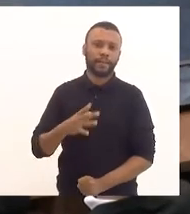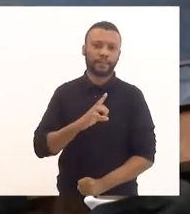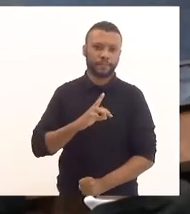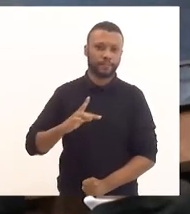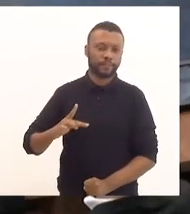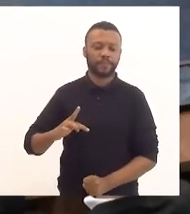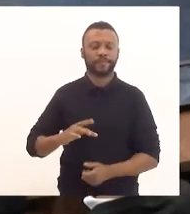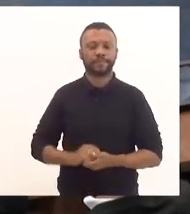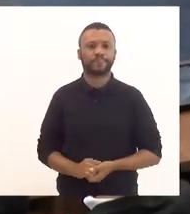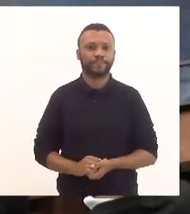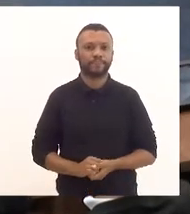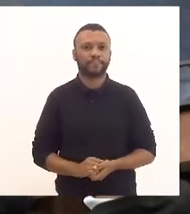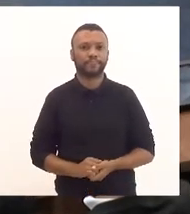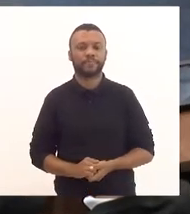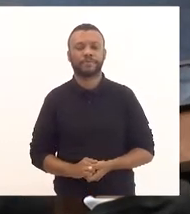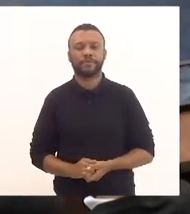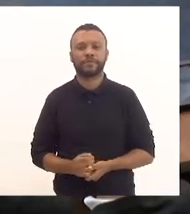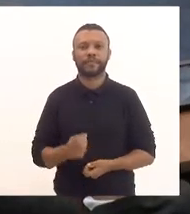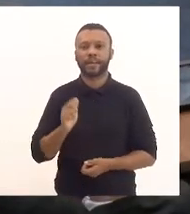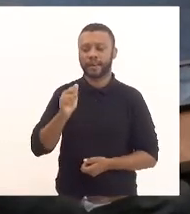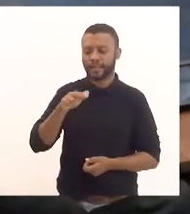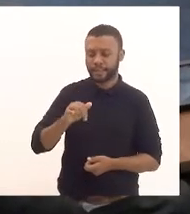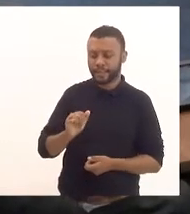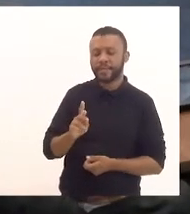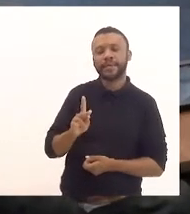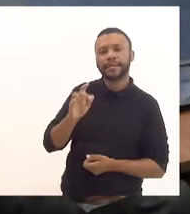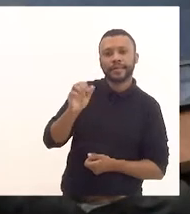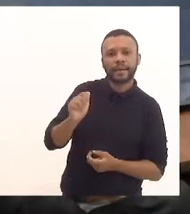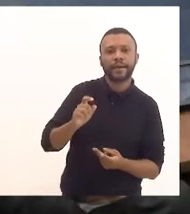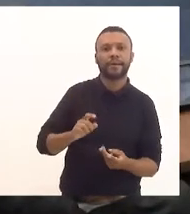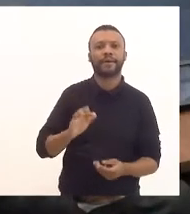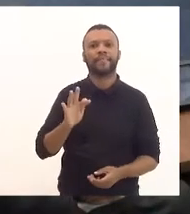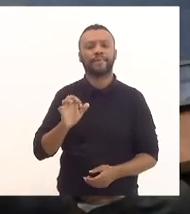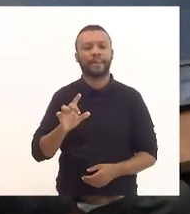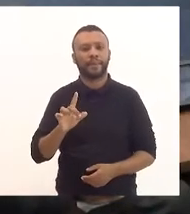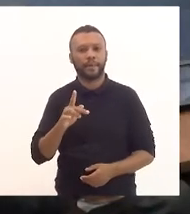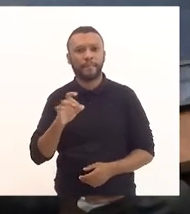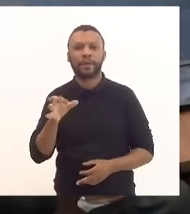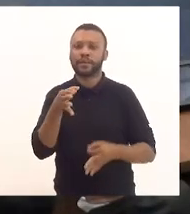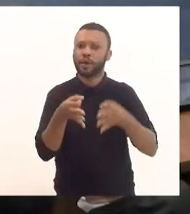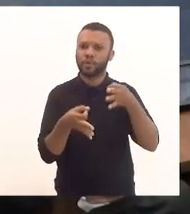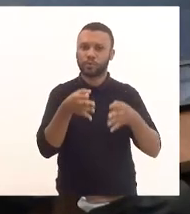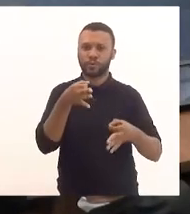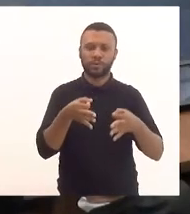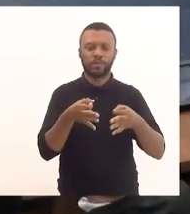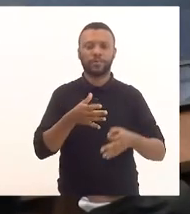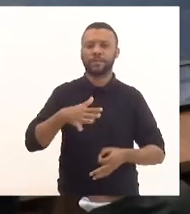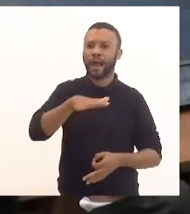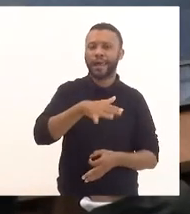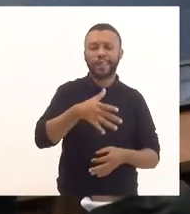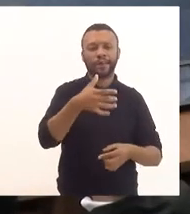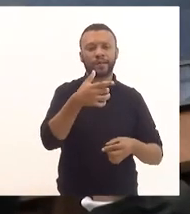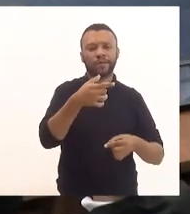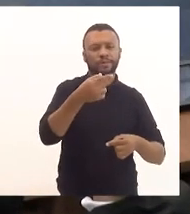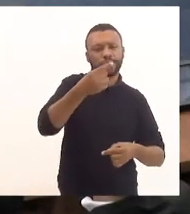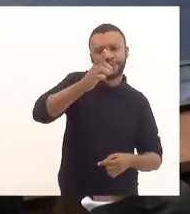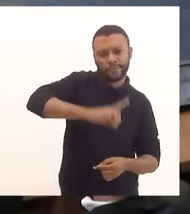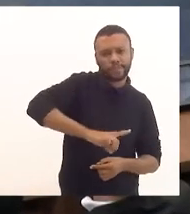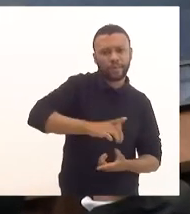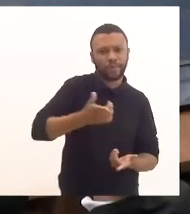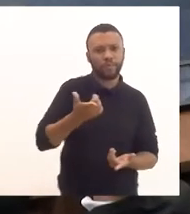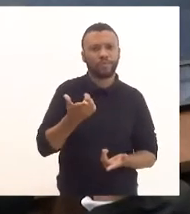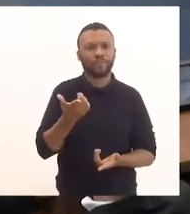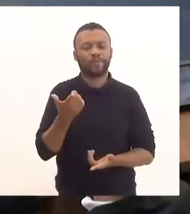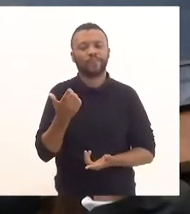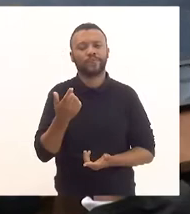Ane quitanilha defensora pública Felipe Gonçalves Juiz de Direito e chá de Roberto juiz da